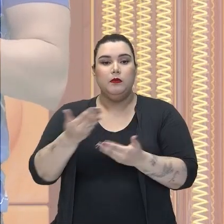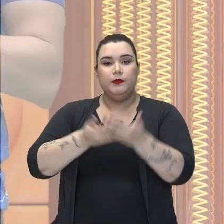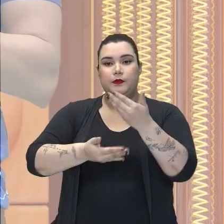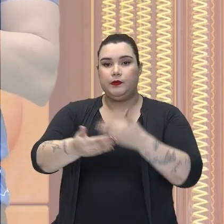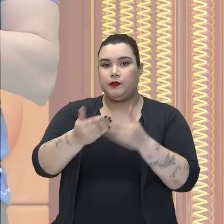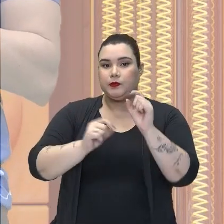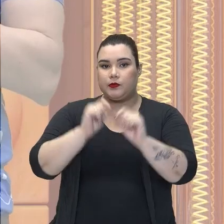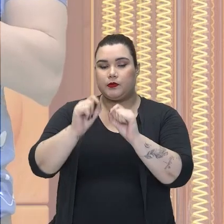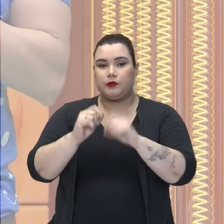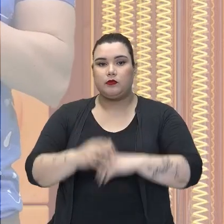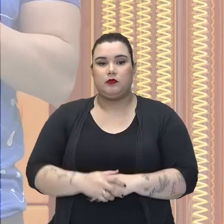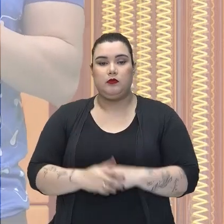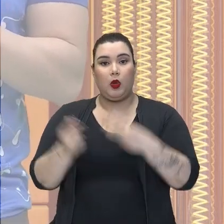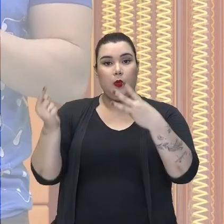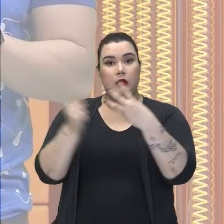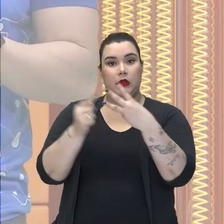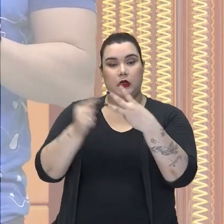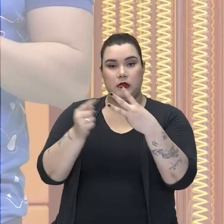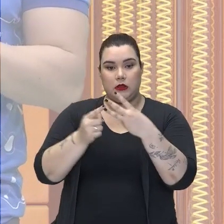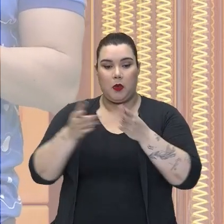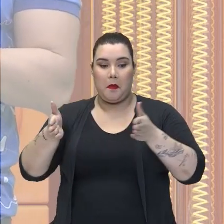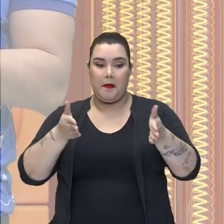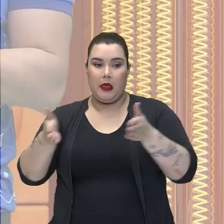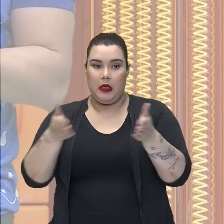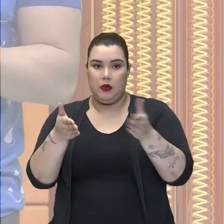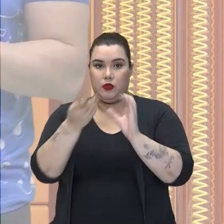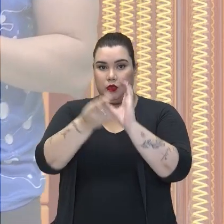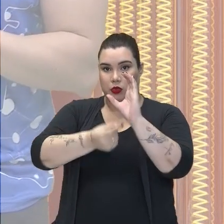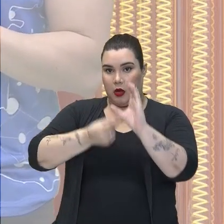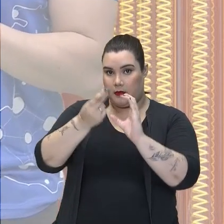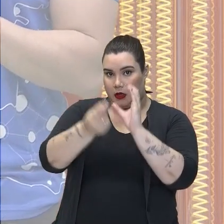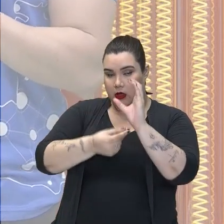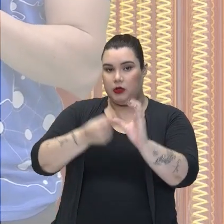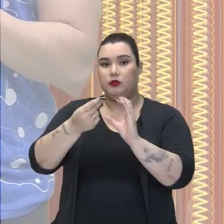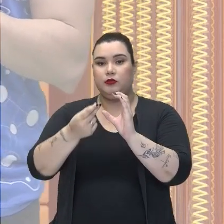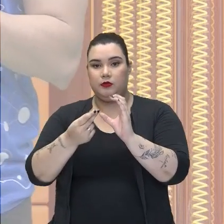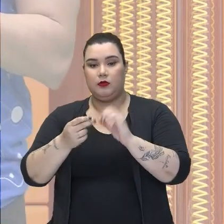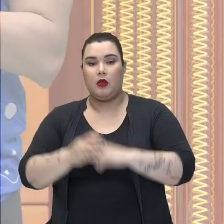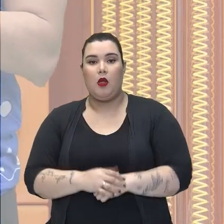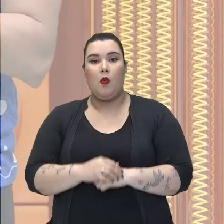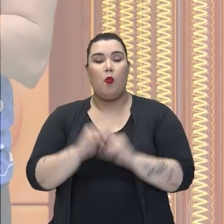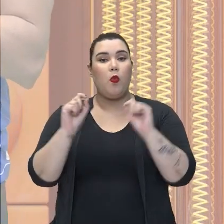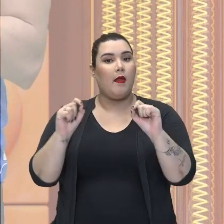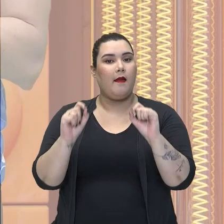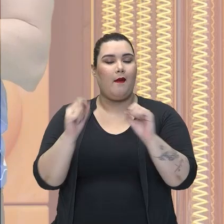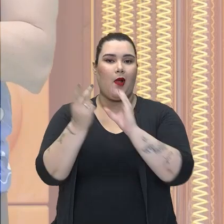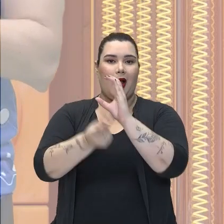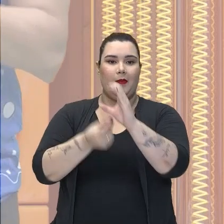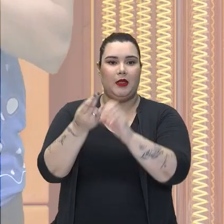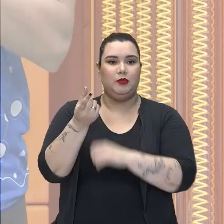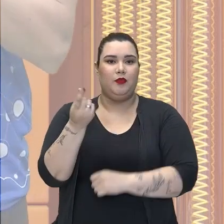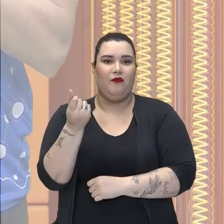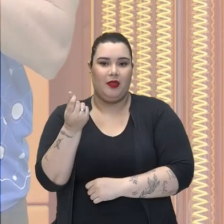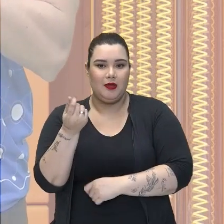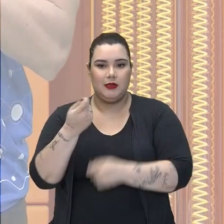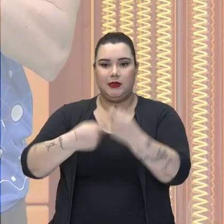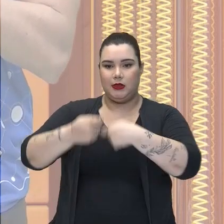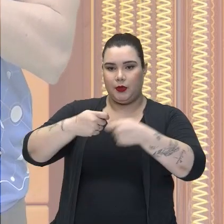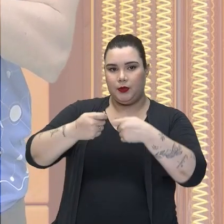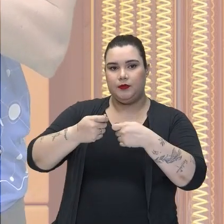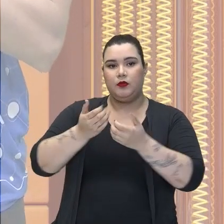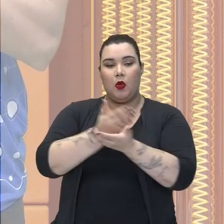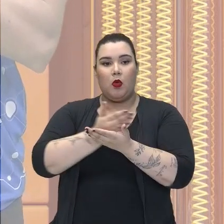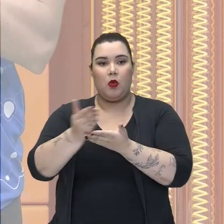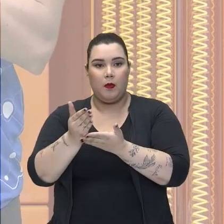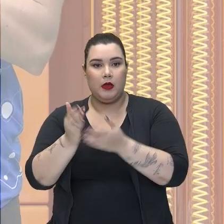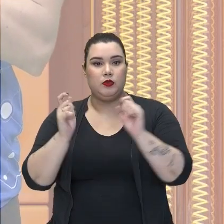continuidade, nós vamos para a terceira fase do modo de produção capitalista, que é o chamado capitalismo financeiro. Ele começa ali no